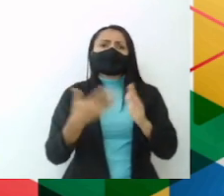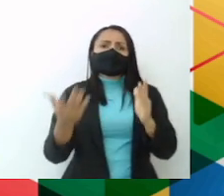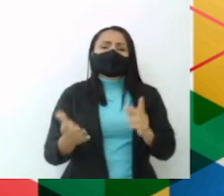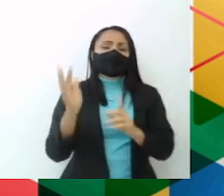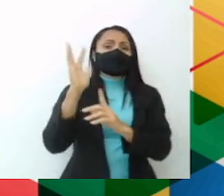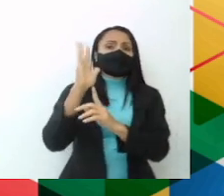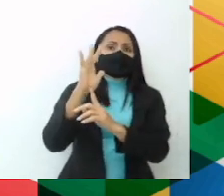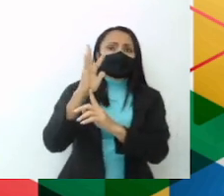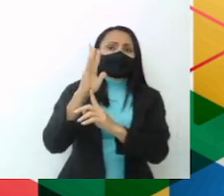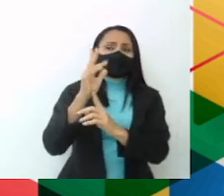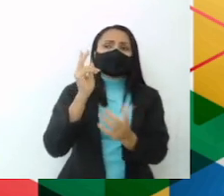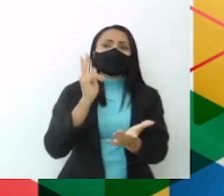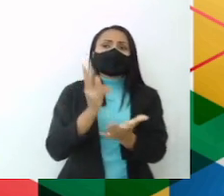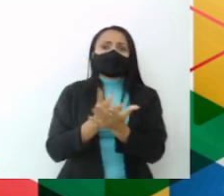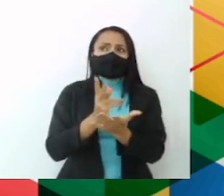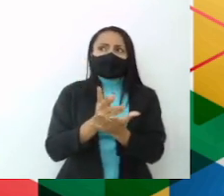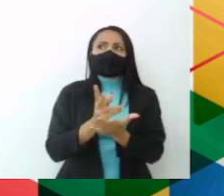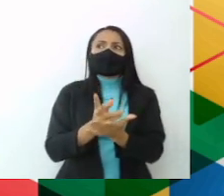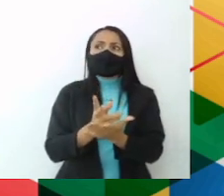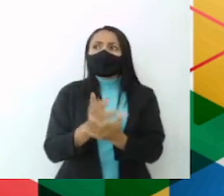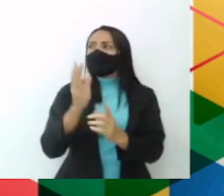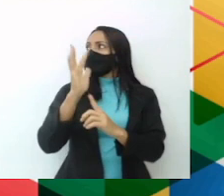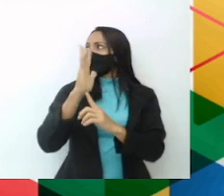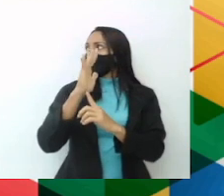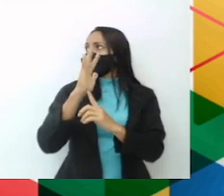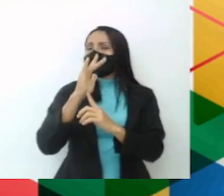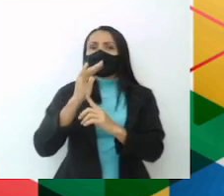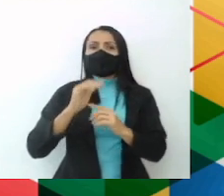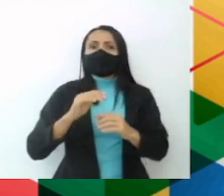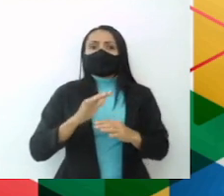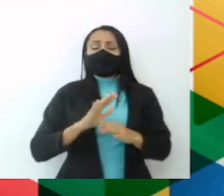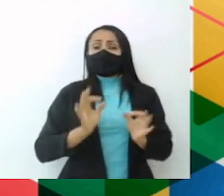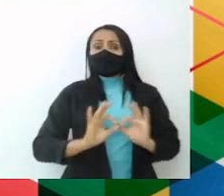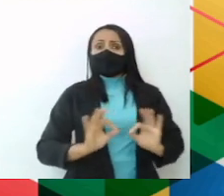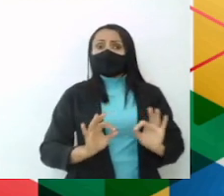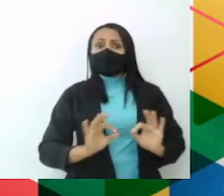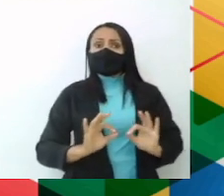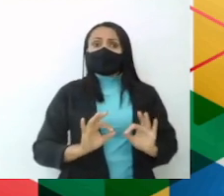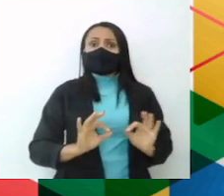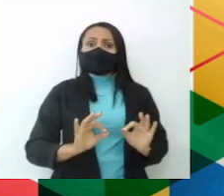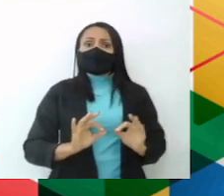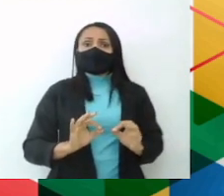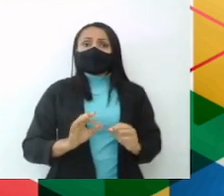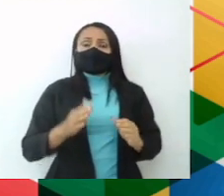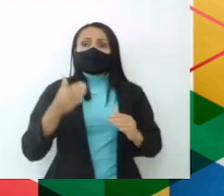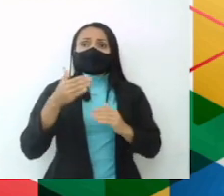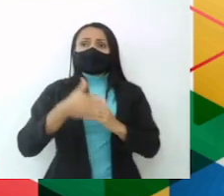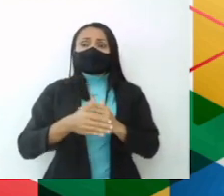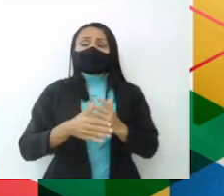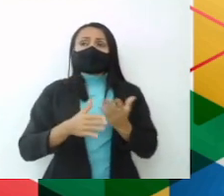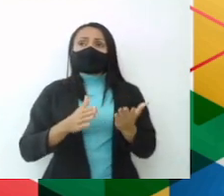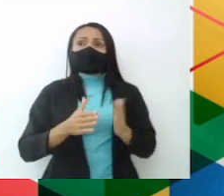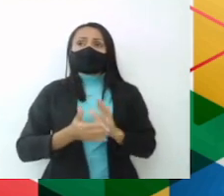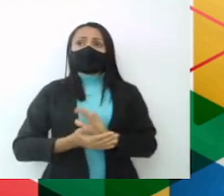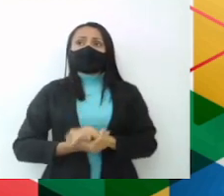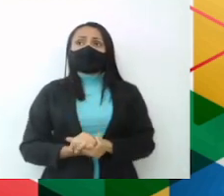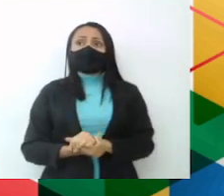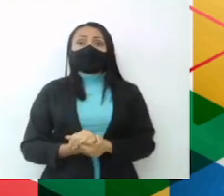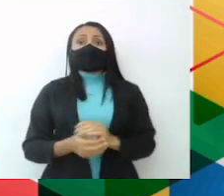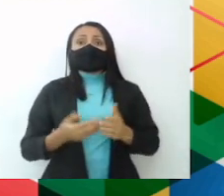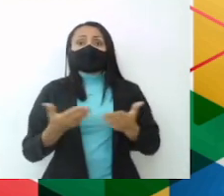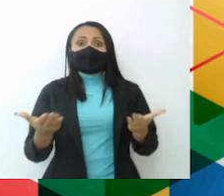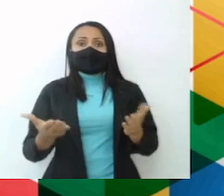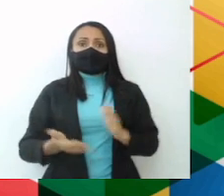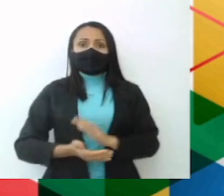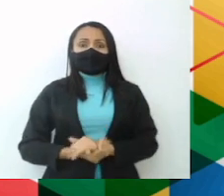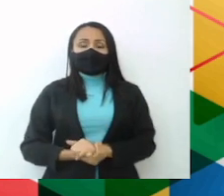vela permanecerá acesa sem nenhuma intervenção será de... Então,